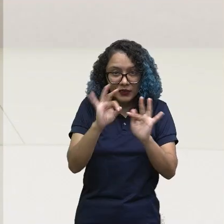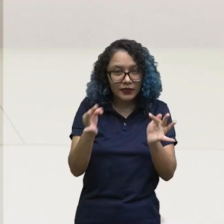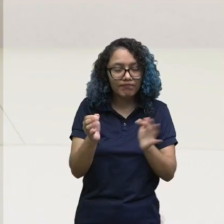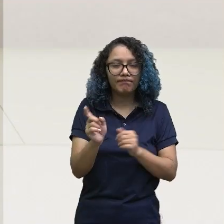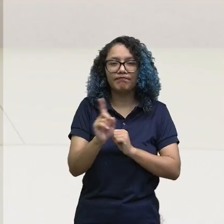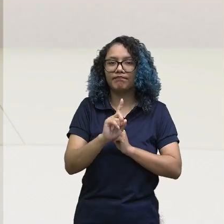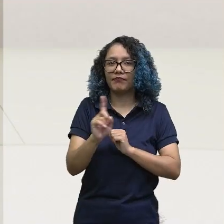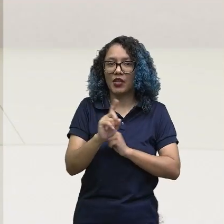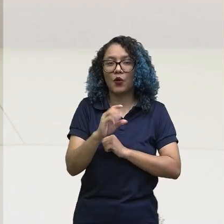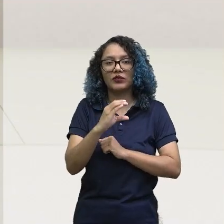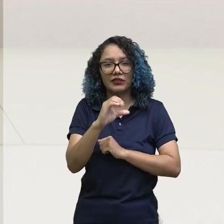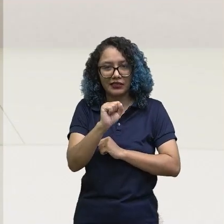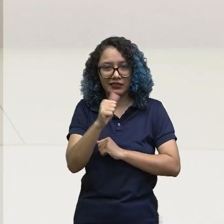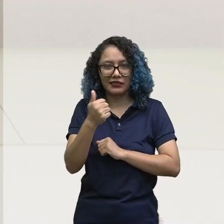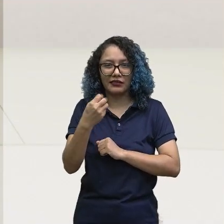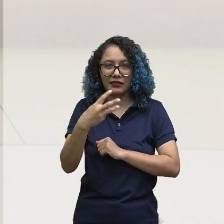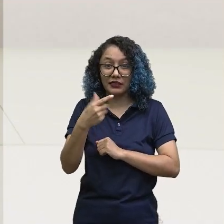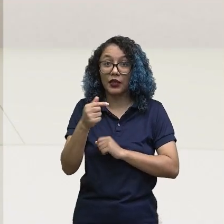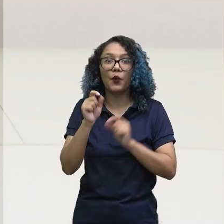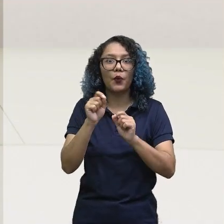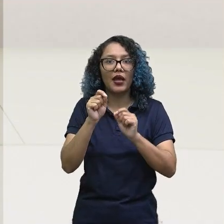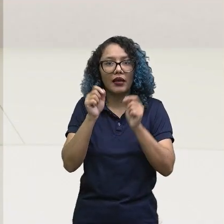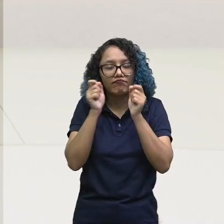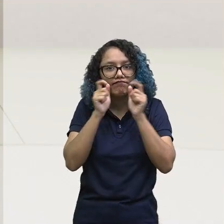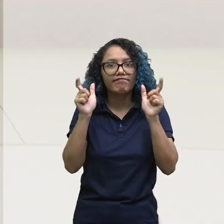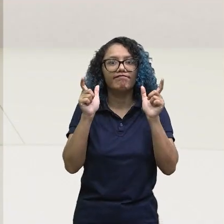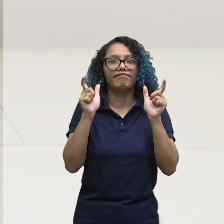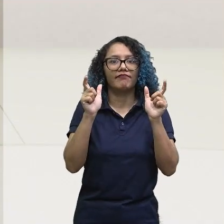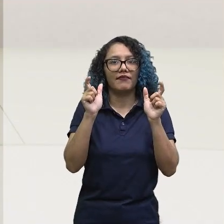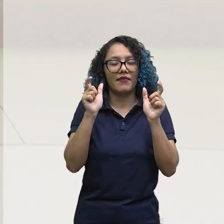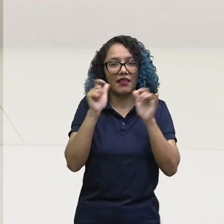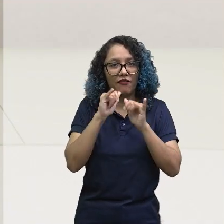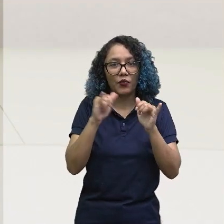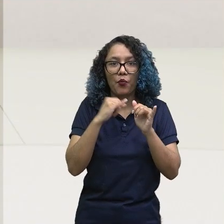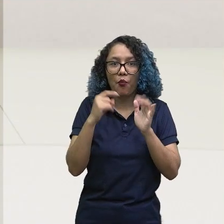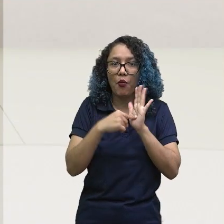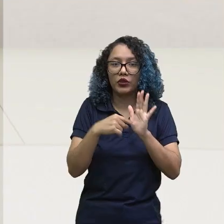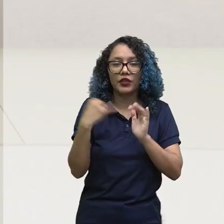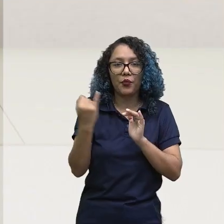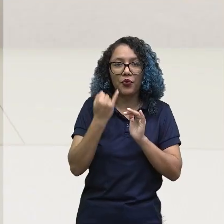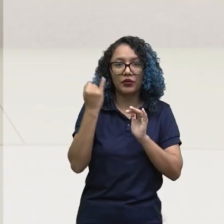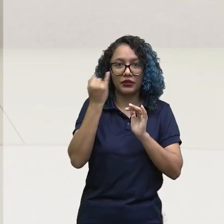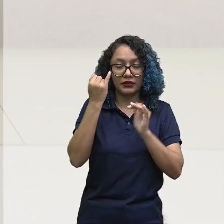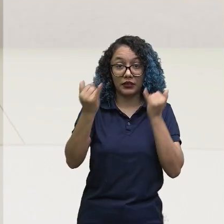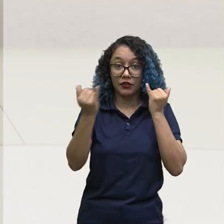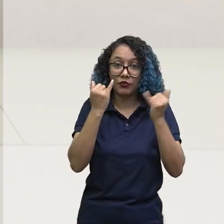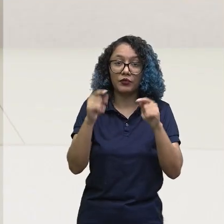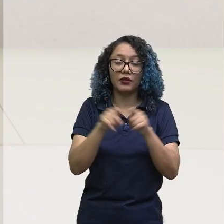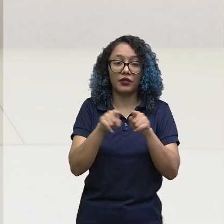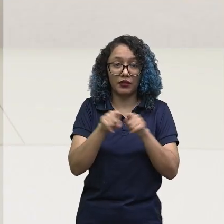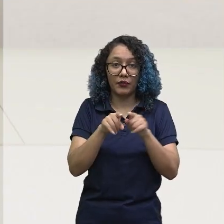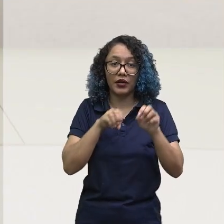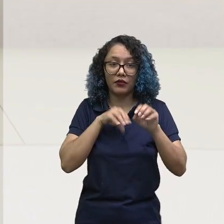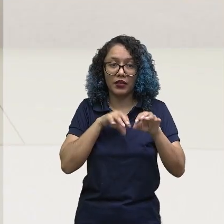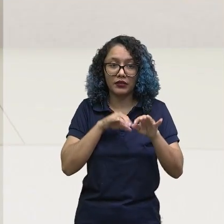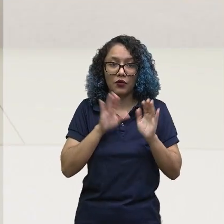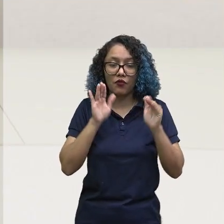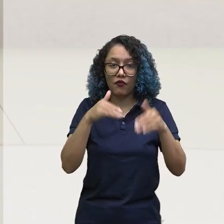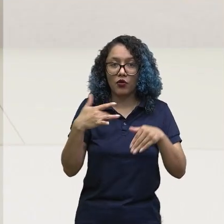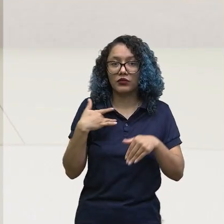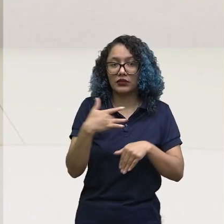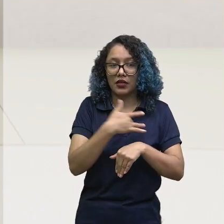do Césio-137 é um alerta, né? Ele mostra a importância da informação, da educação em saúde e